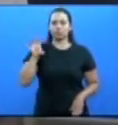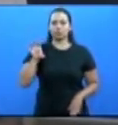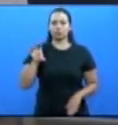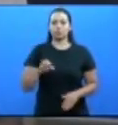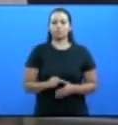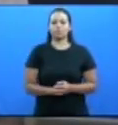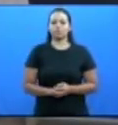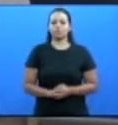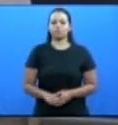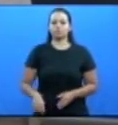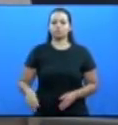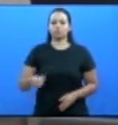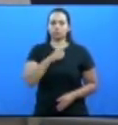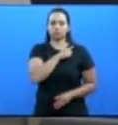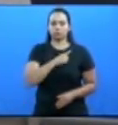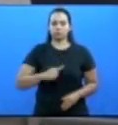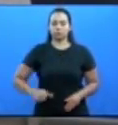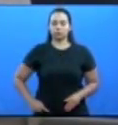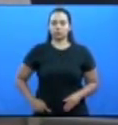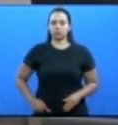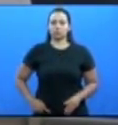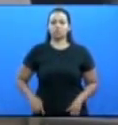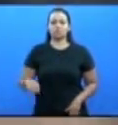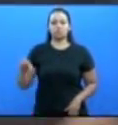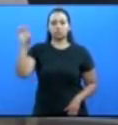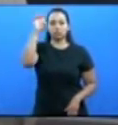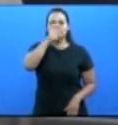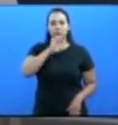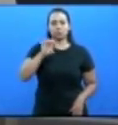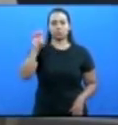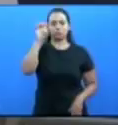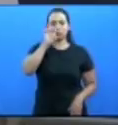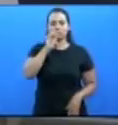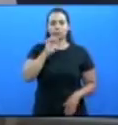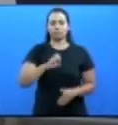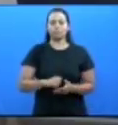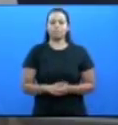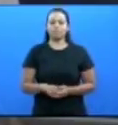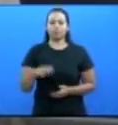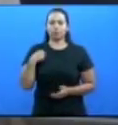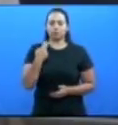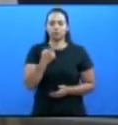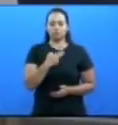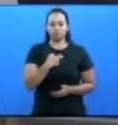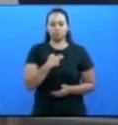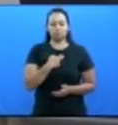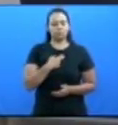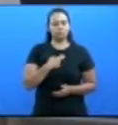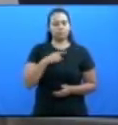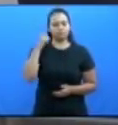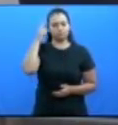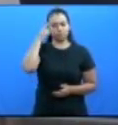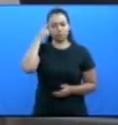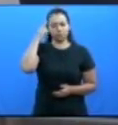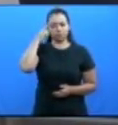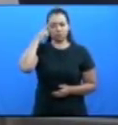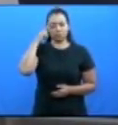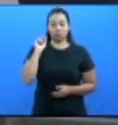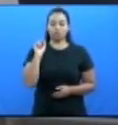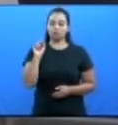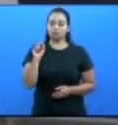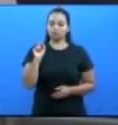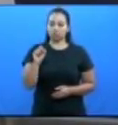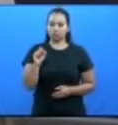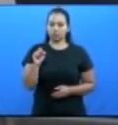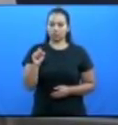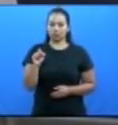Então, eu penso assim, que é importante que a gente observe que quem elabora o orçamento